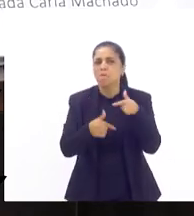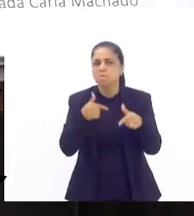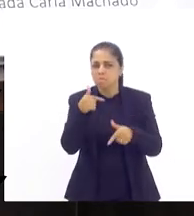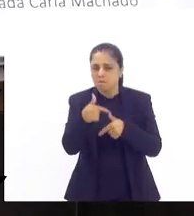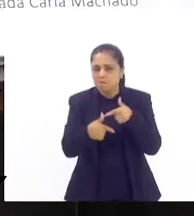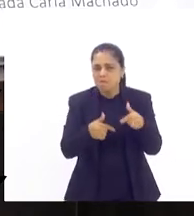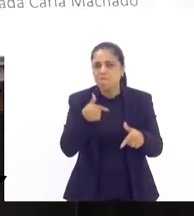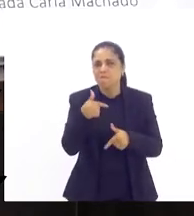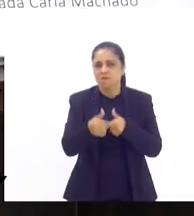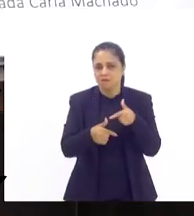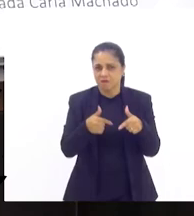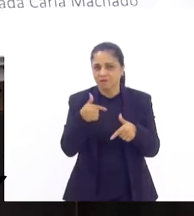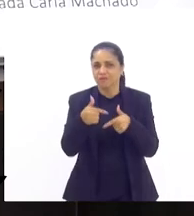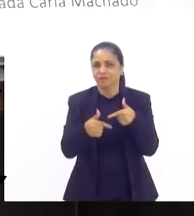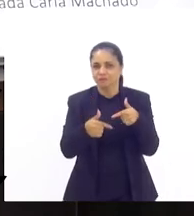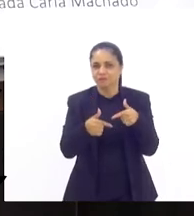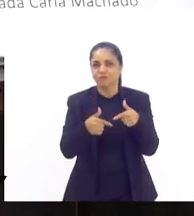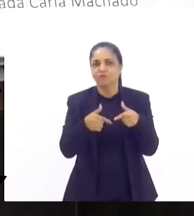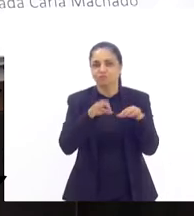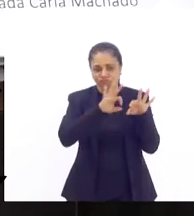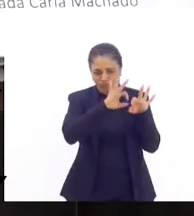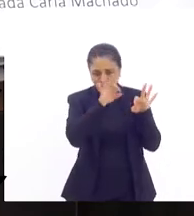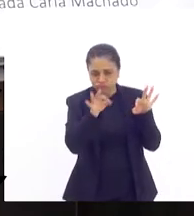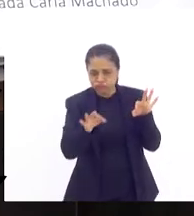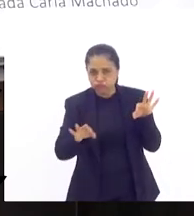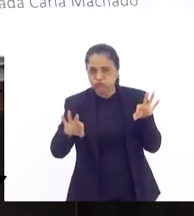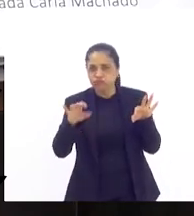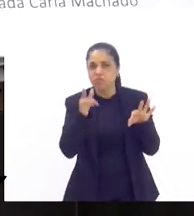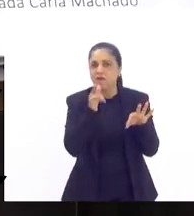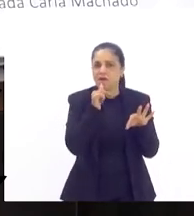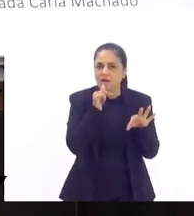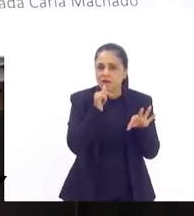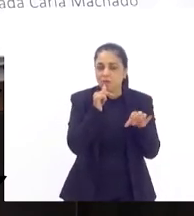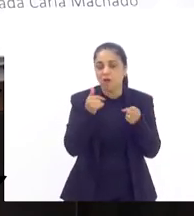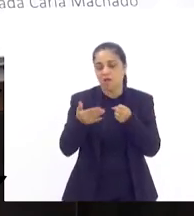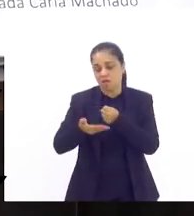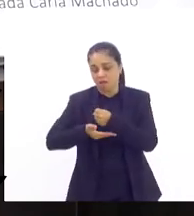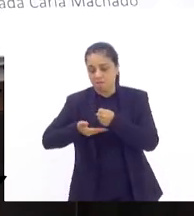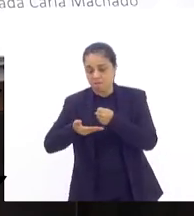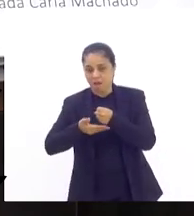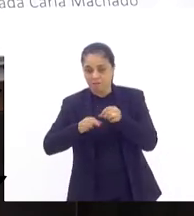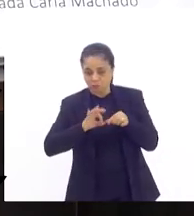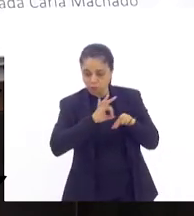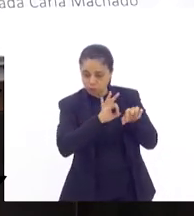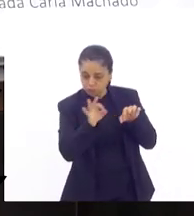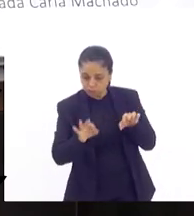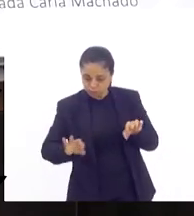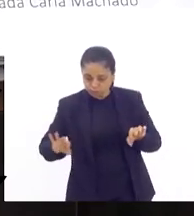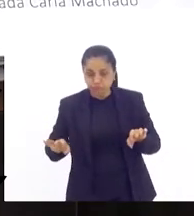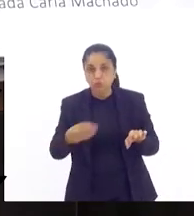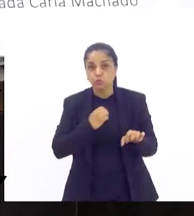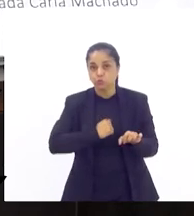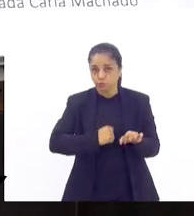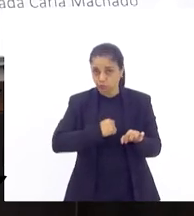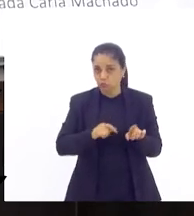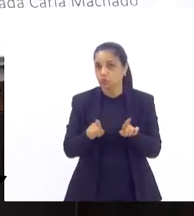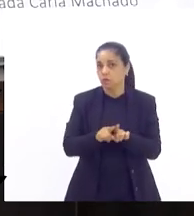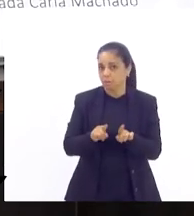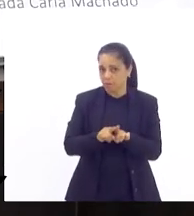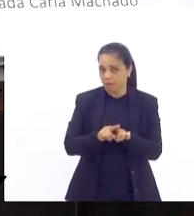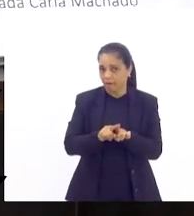esse trabalho de esgotamento sanitário. Até porque se fala